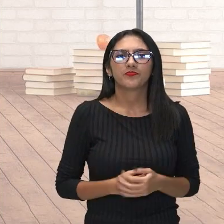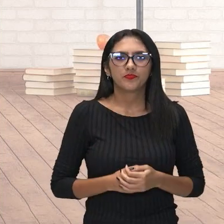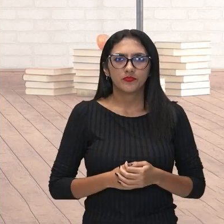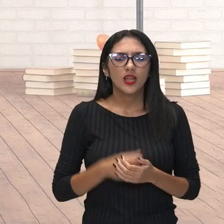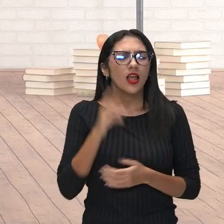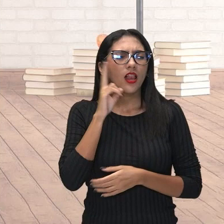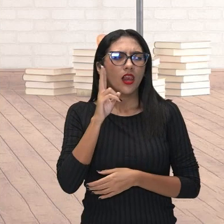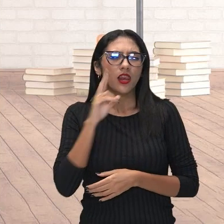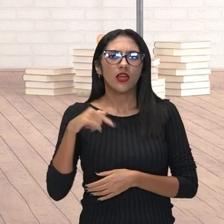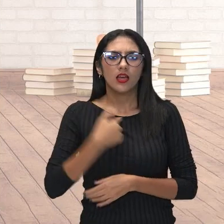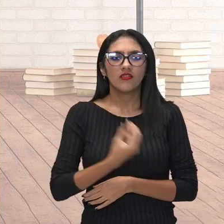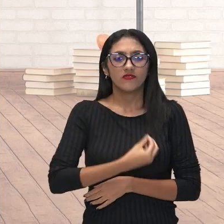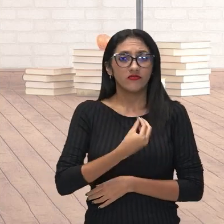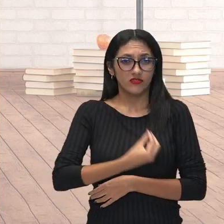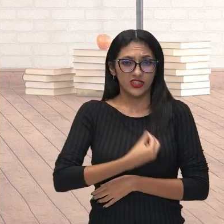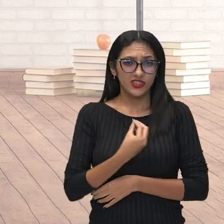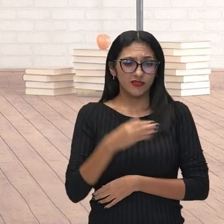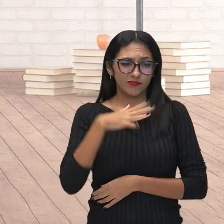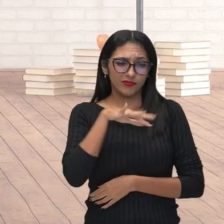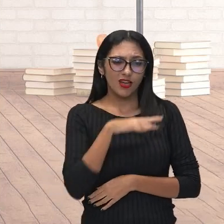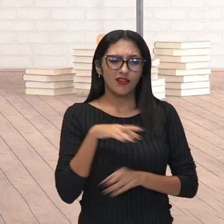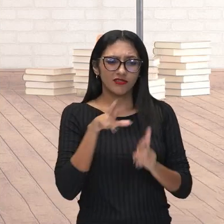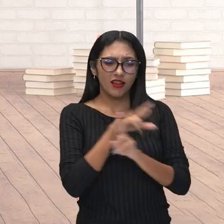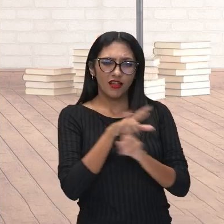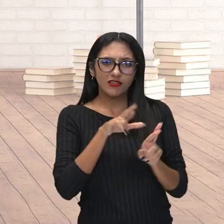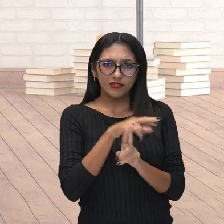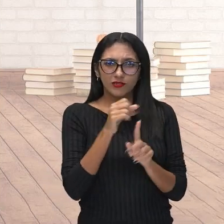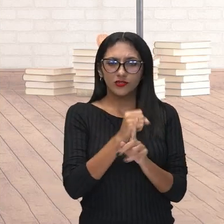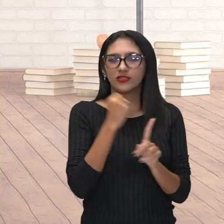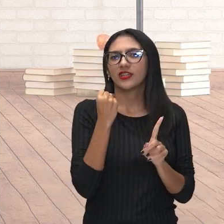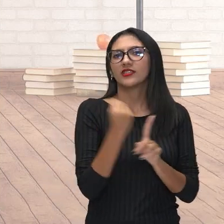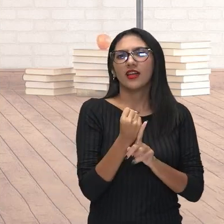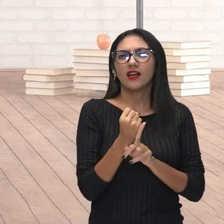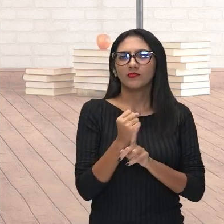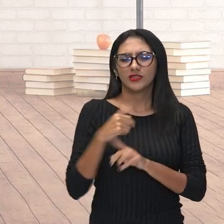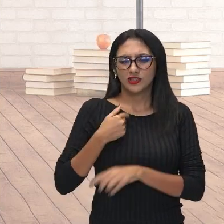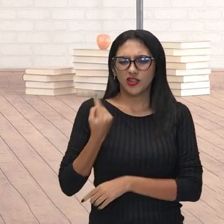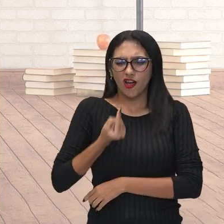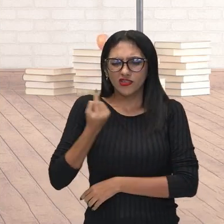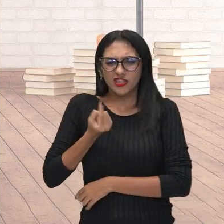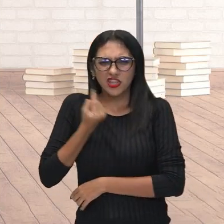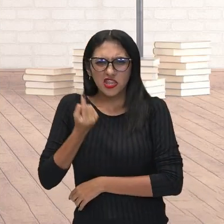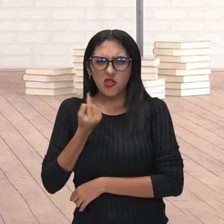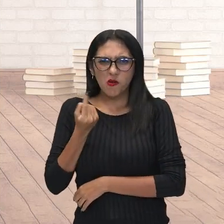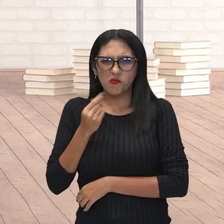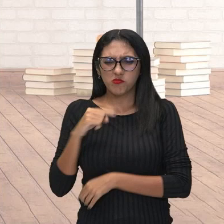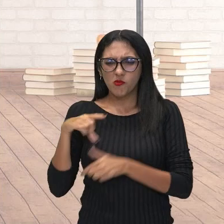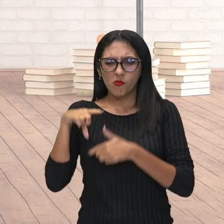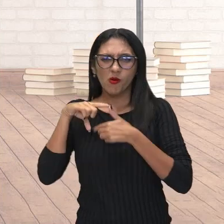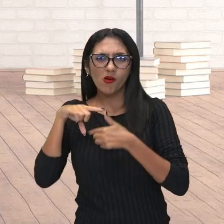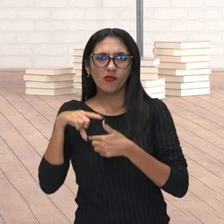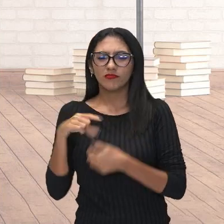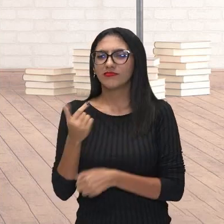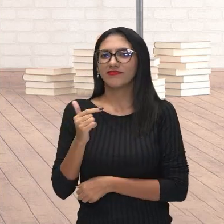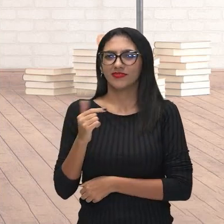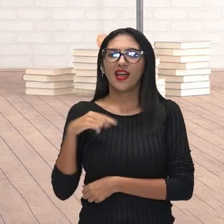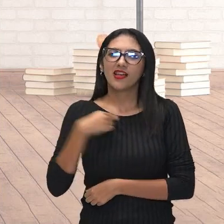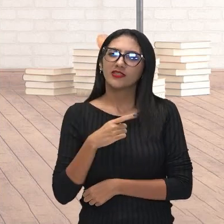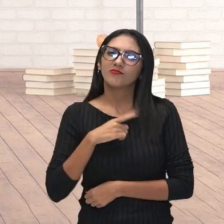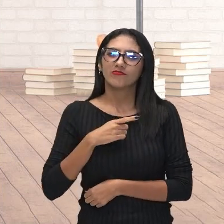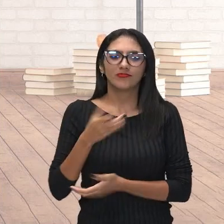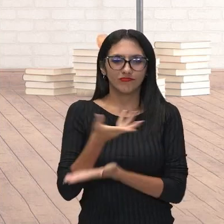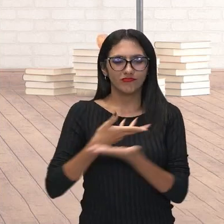vive em sociedade, certo? Ninguém mora sozinho no topo de uma montanha. Então, a gente está vivendo em